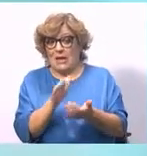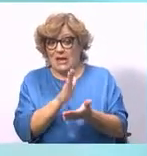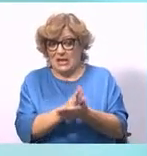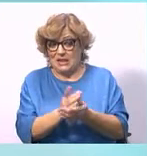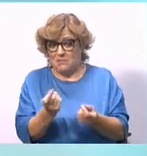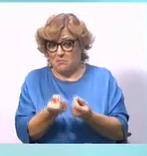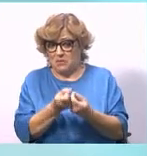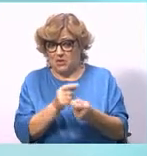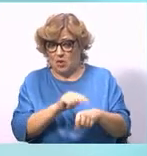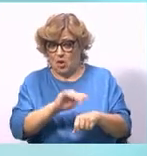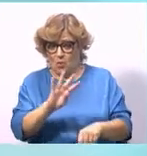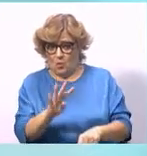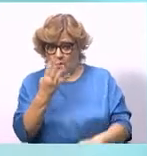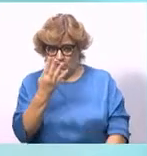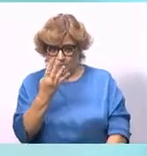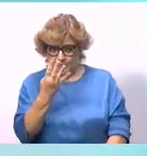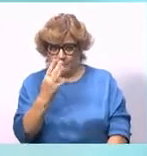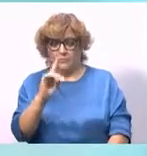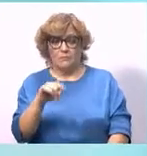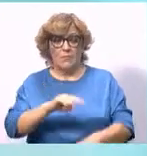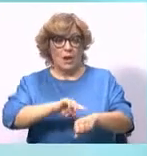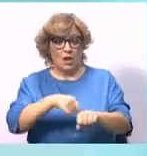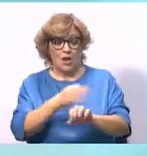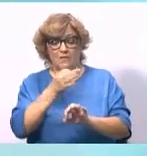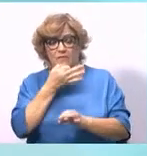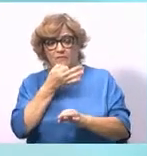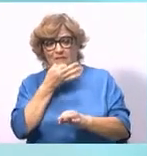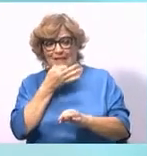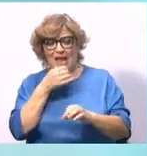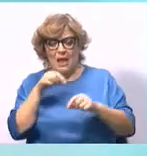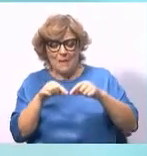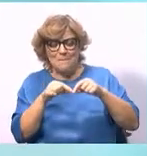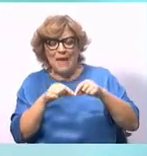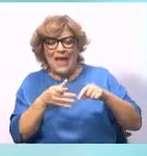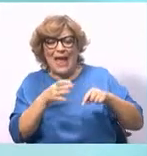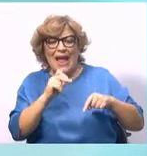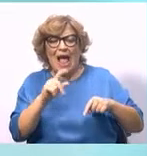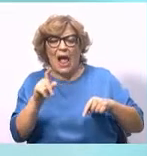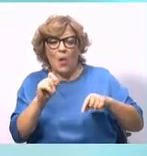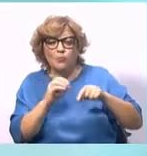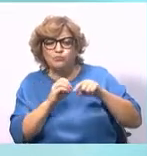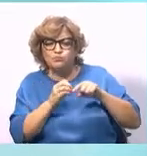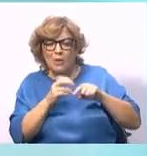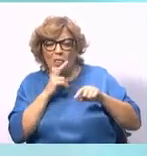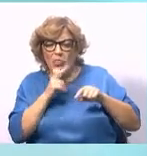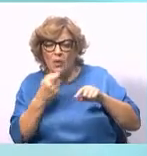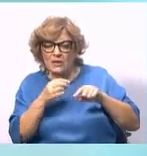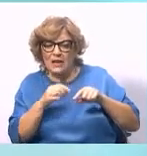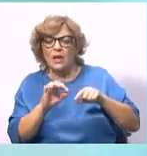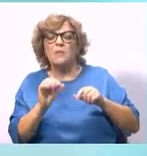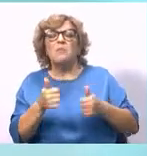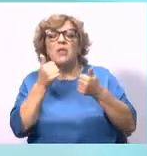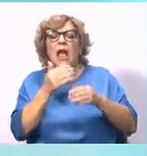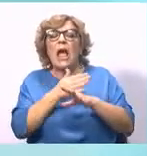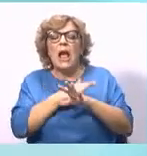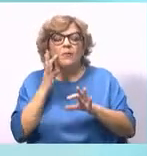bem perto das 4 da tarde. E na próxima hora vamos falar de calos e calosidades, porque é que se formam, qual é a melhor forma de